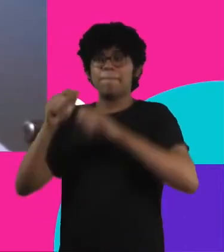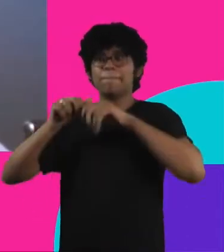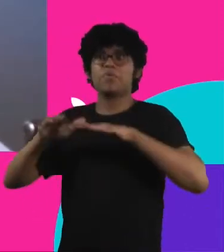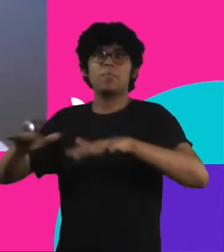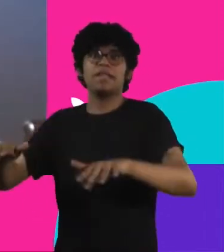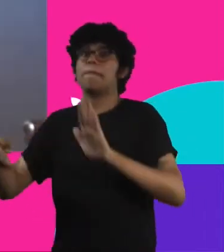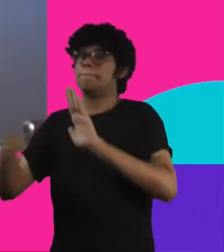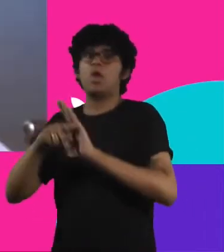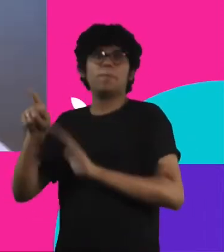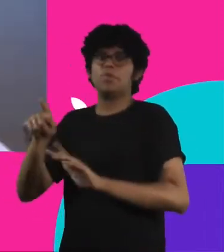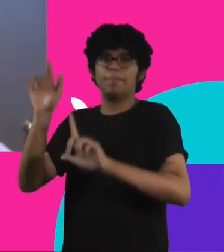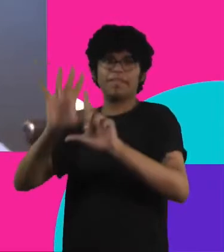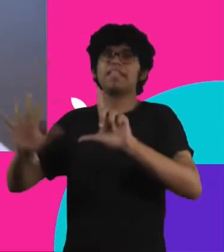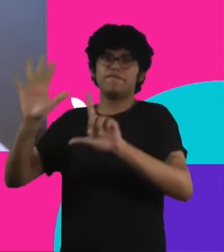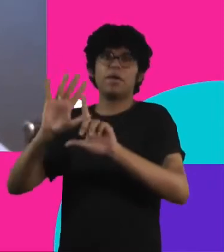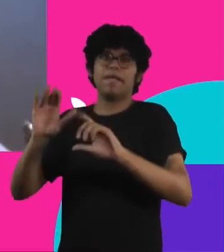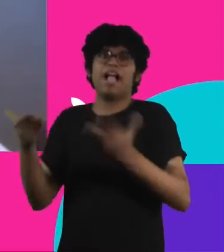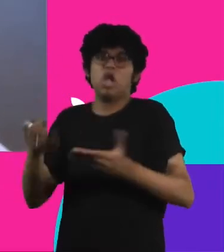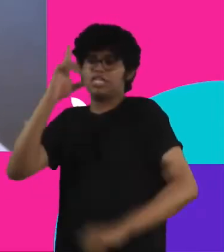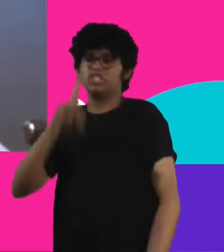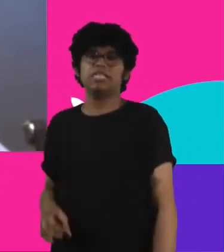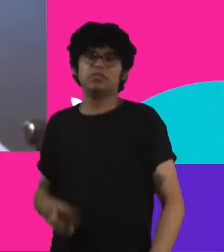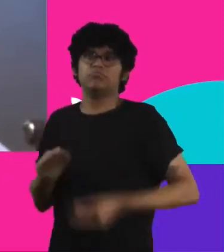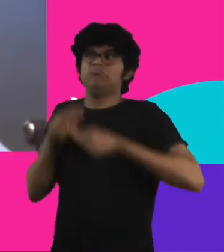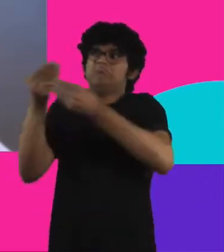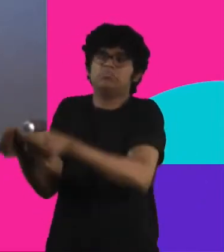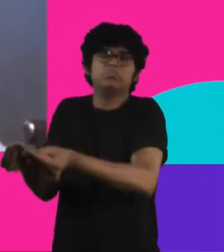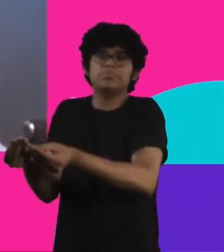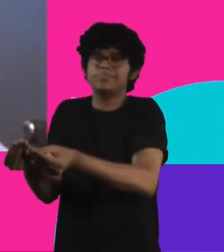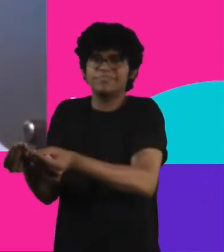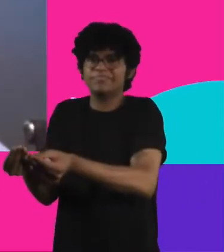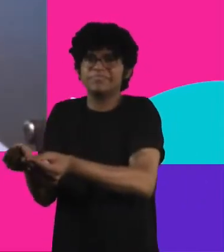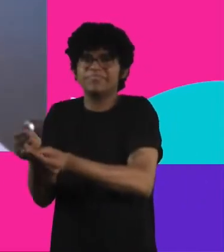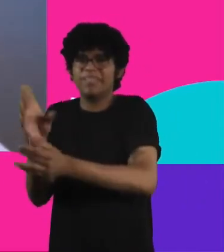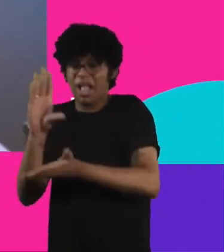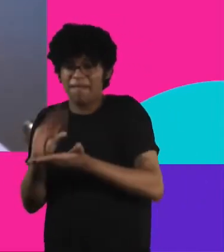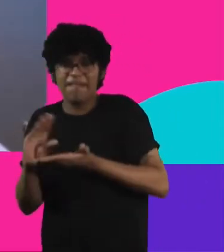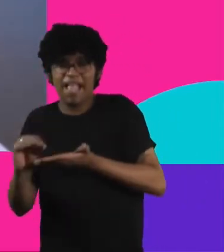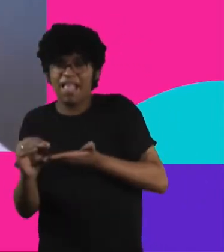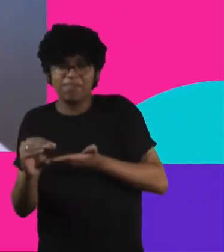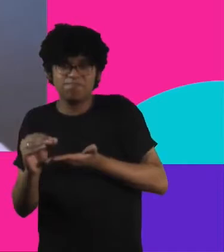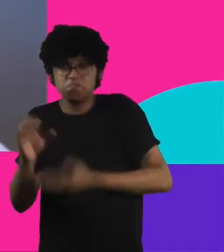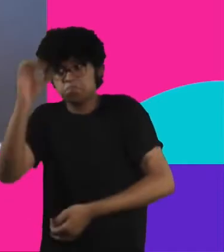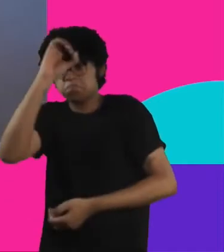daquela rede. Então, esse baixo conhecimento de dados nos deixa mais vulneráveis e, por consequência, mais vulneráveis a fake